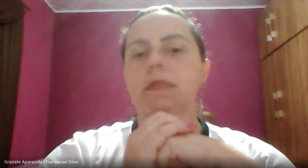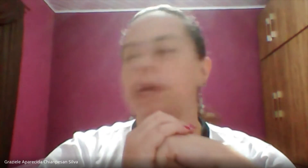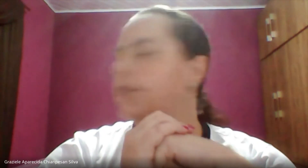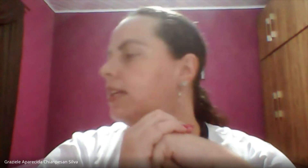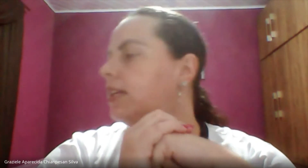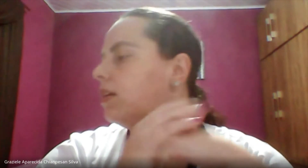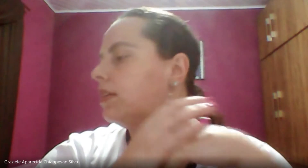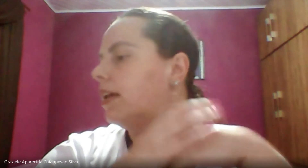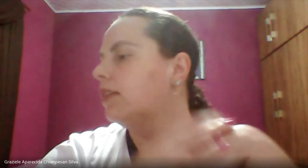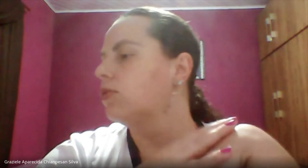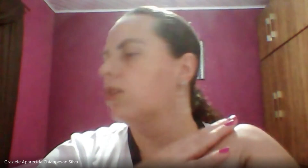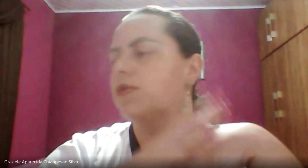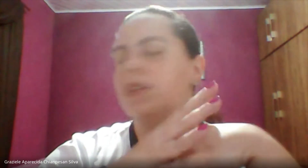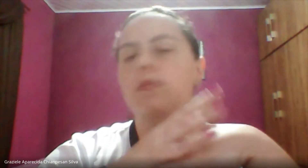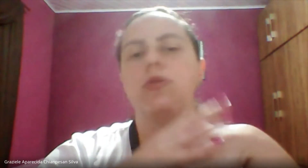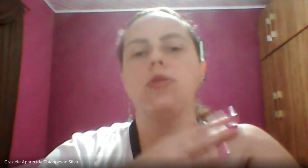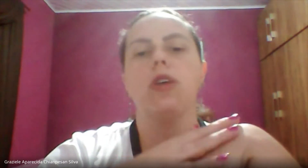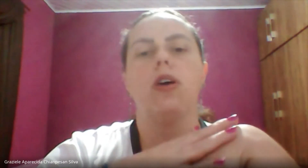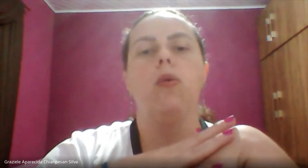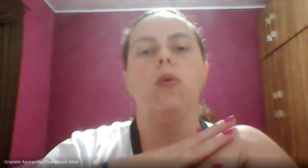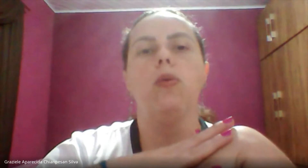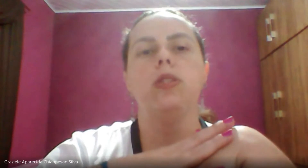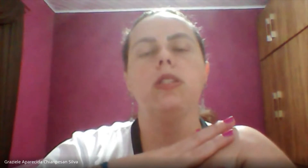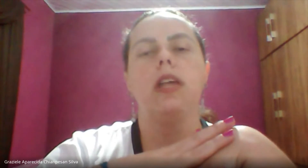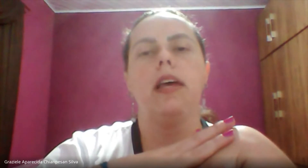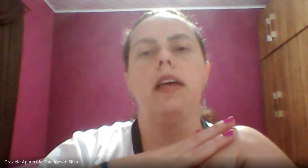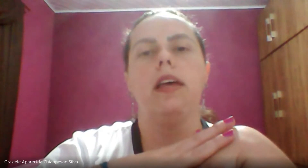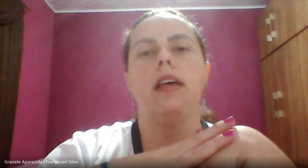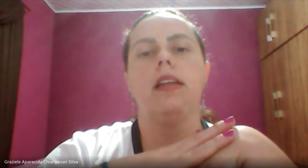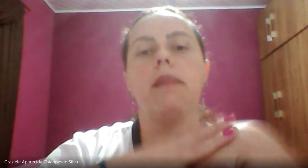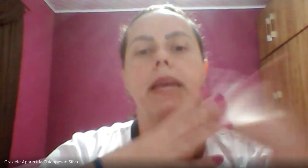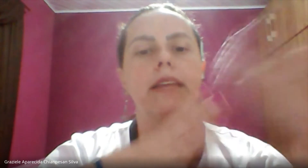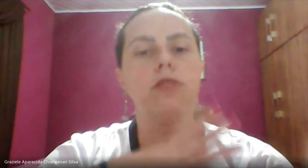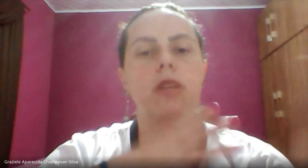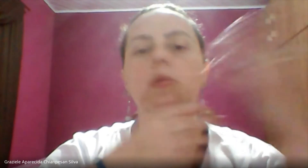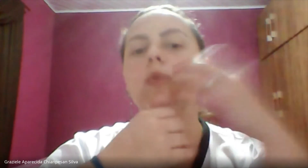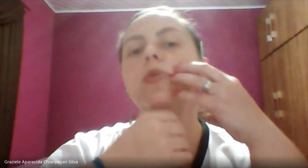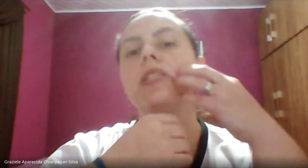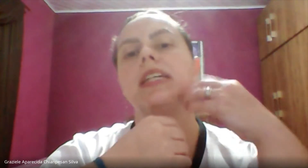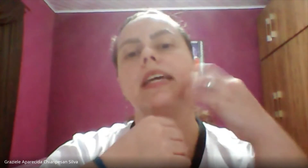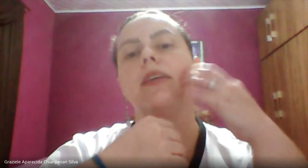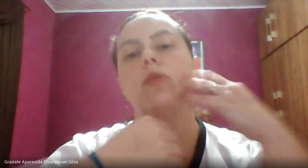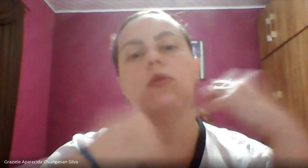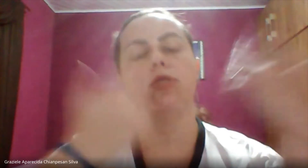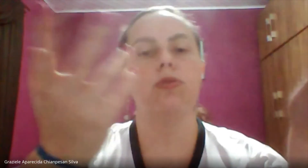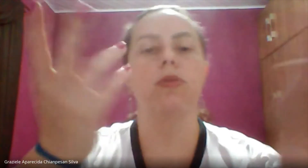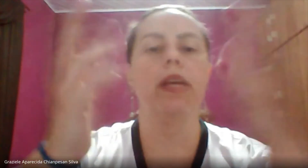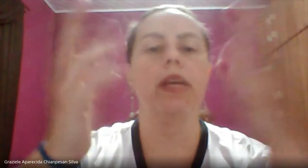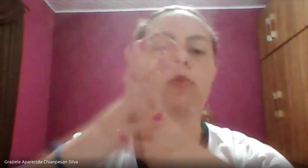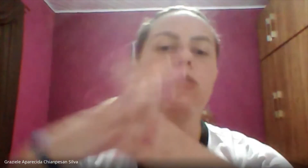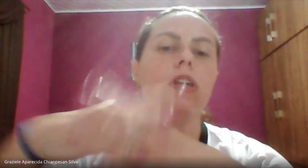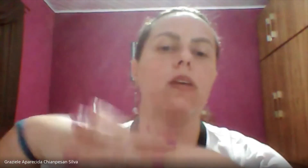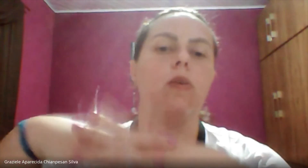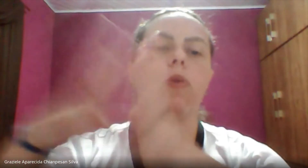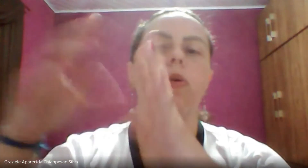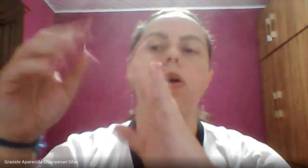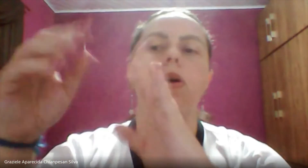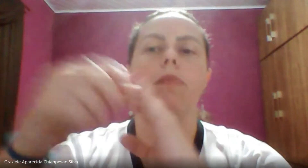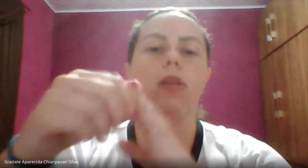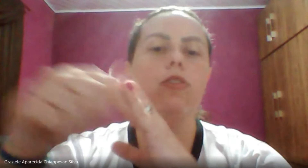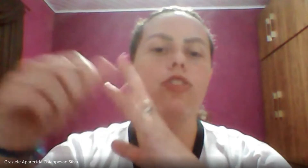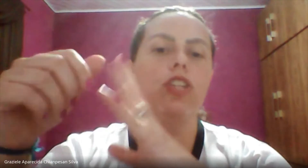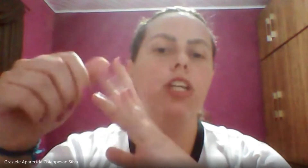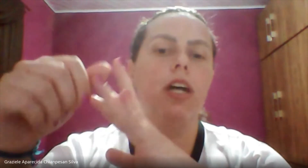a respeito aí, né? Nós vimos os elementos da música, né, que constituem a música,